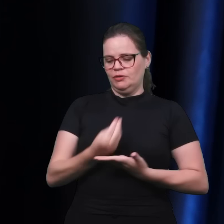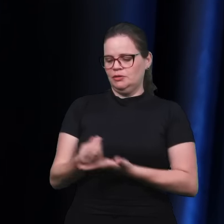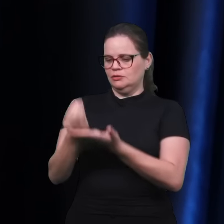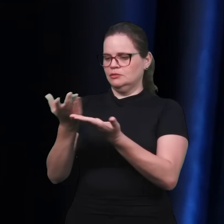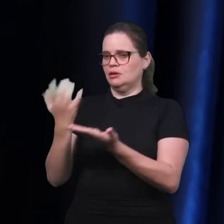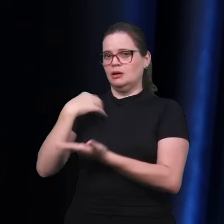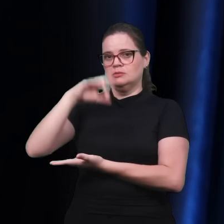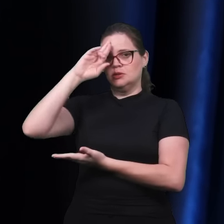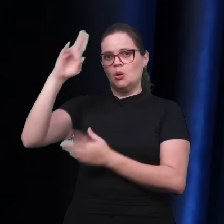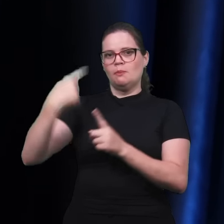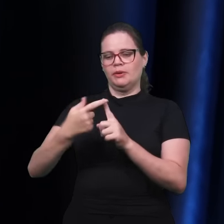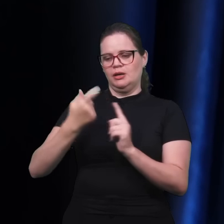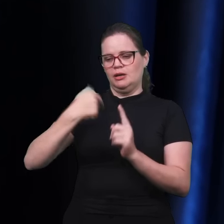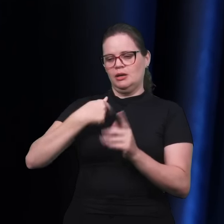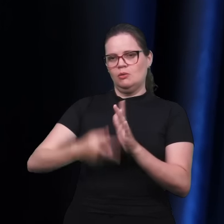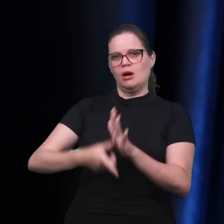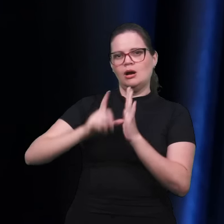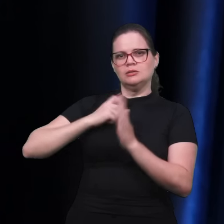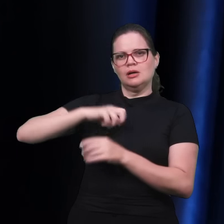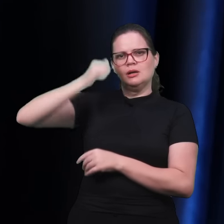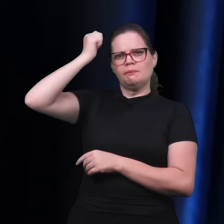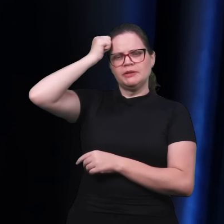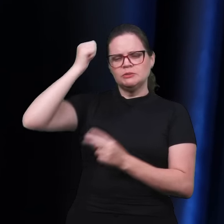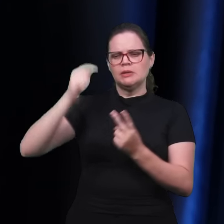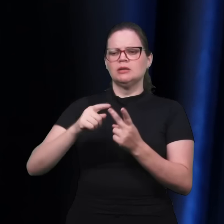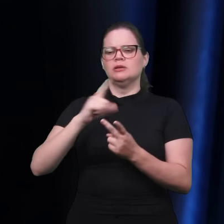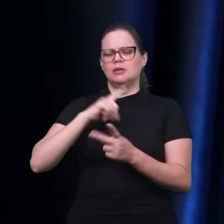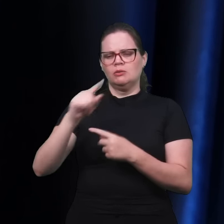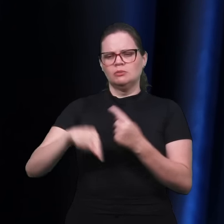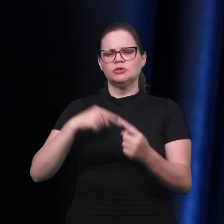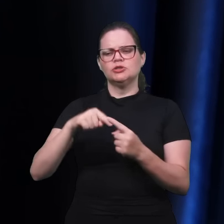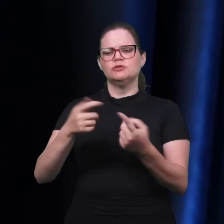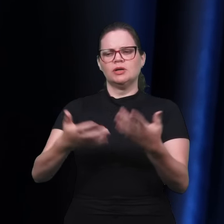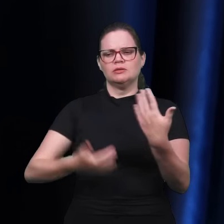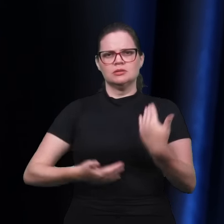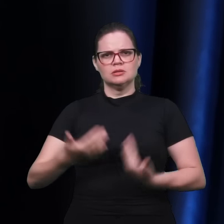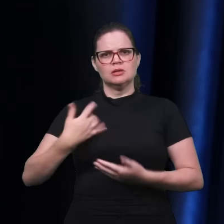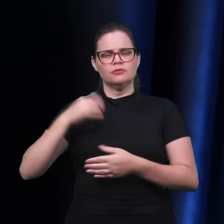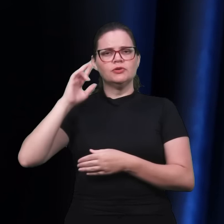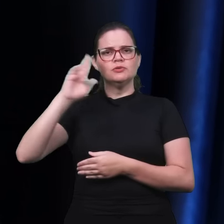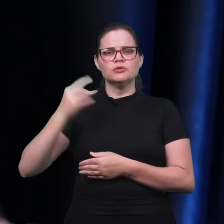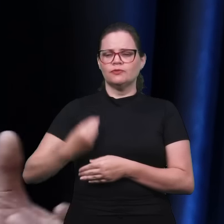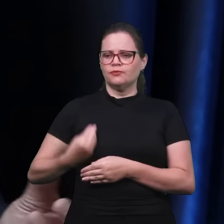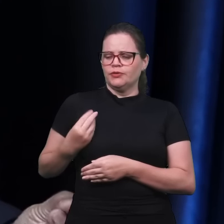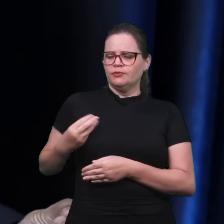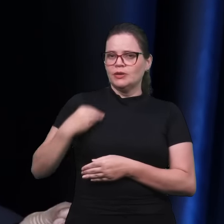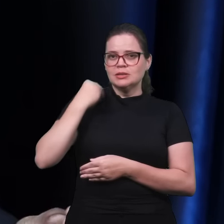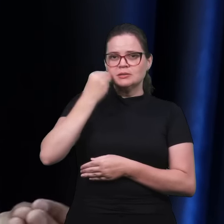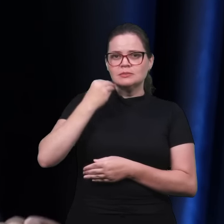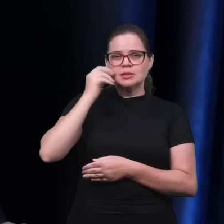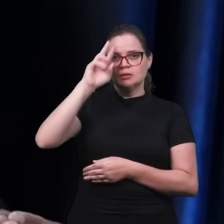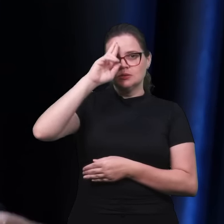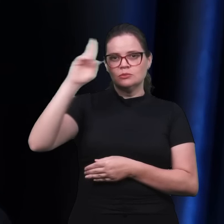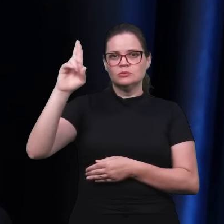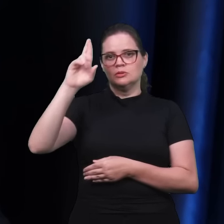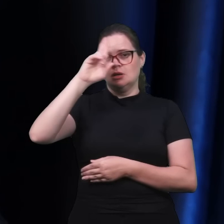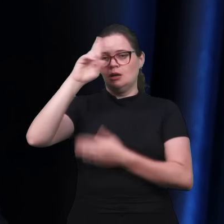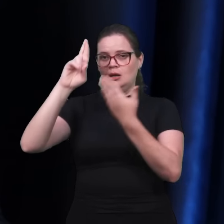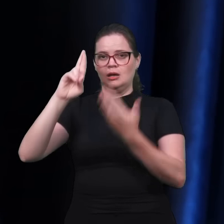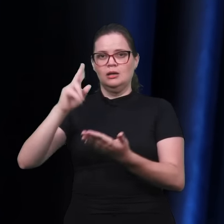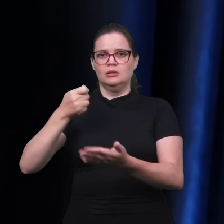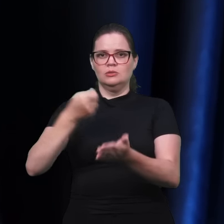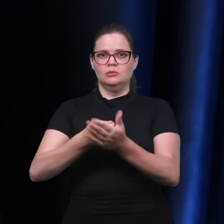há arrependimento, há um propósito de servir ao Senhor, de viver na presença do Senhor, quer dizer, Deus cumpre na vida